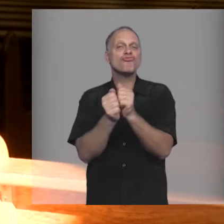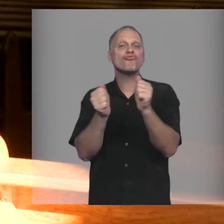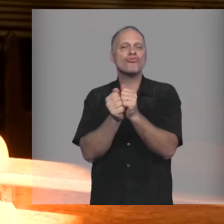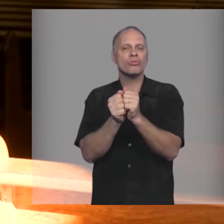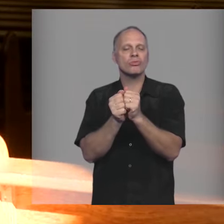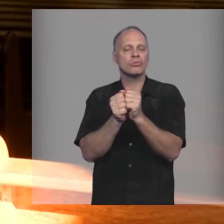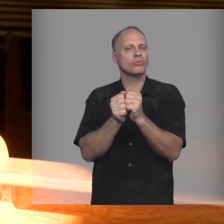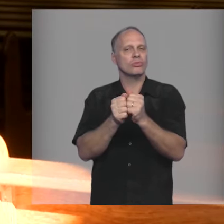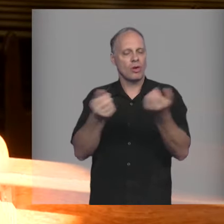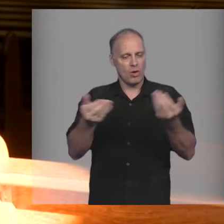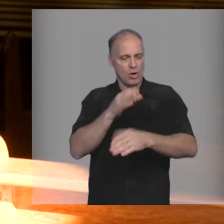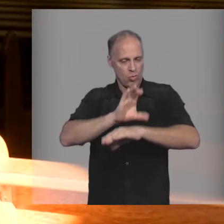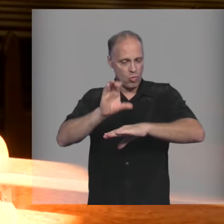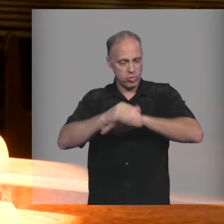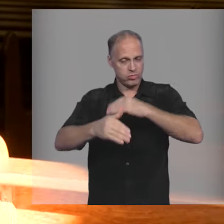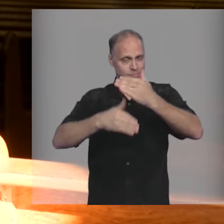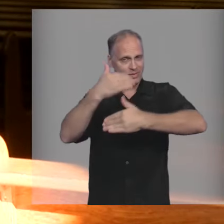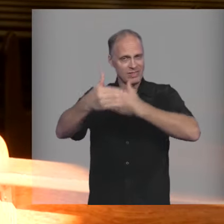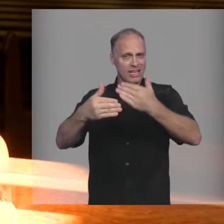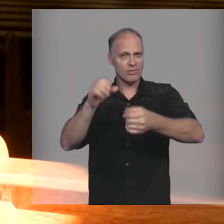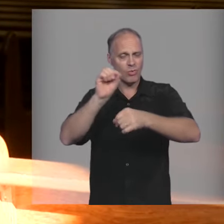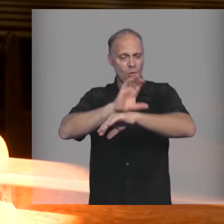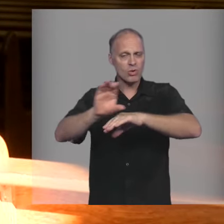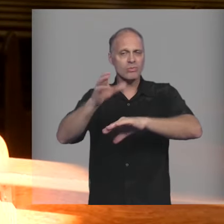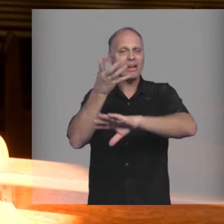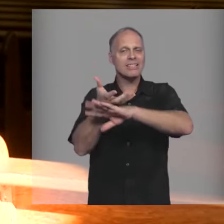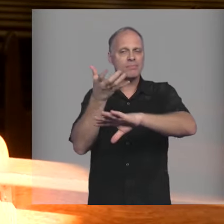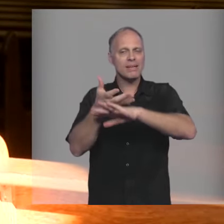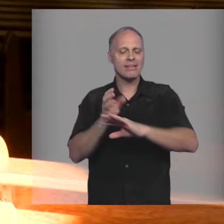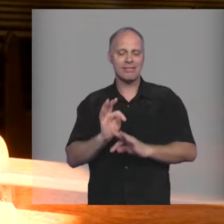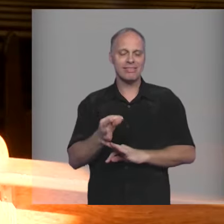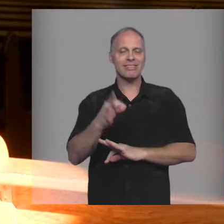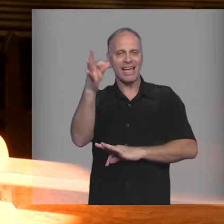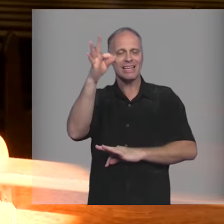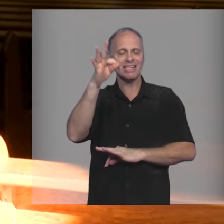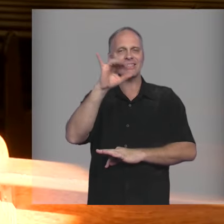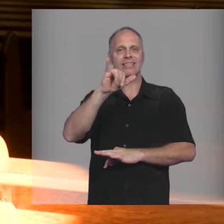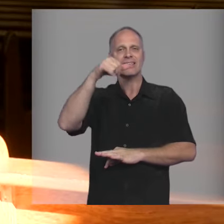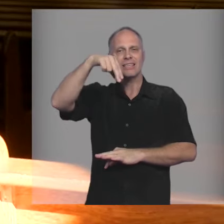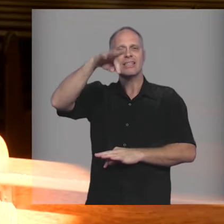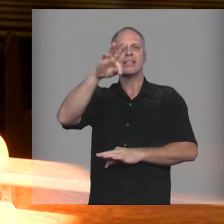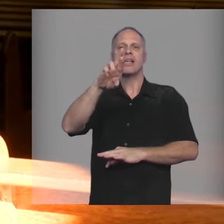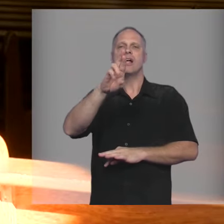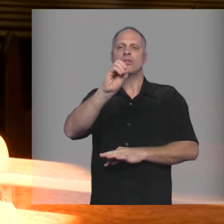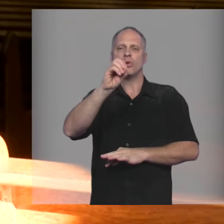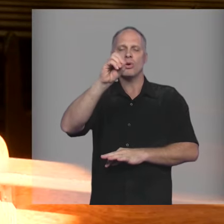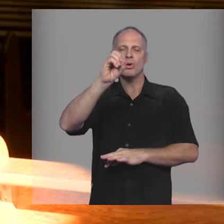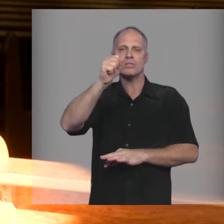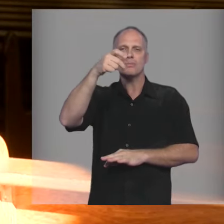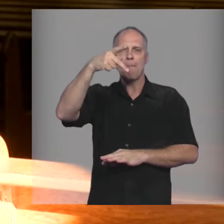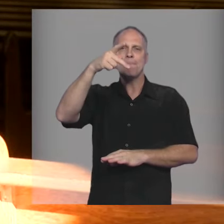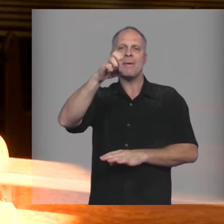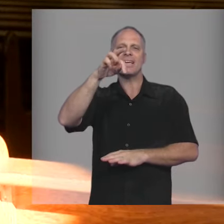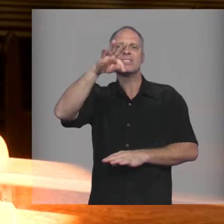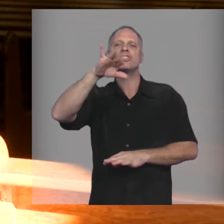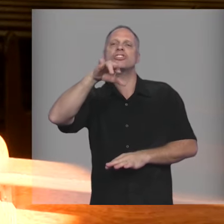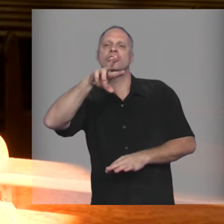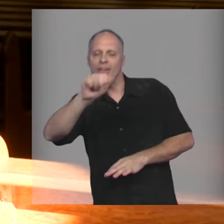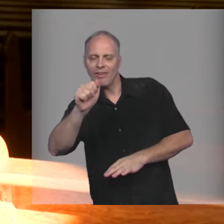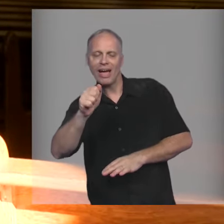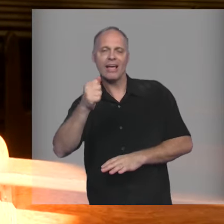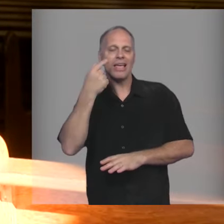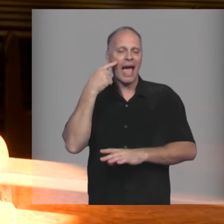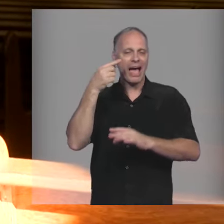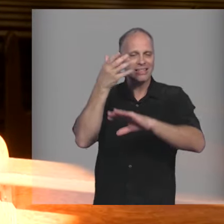junto com agora no decorrer do curso, eu estou cursando uma disciplina que é de técnicas retrospectivas e a cadeira traz exatamente isso,